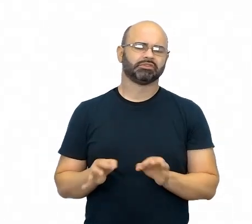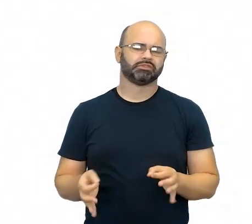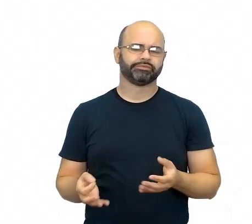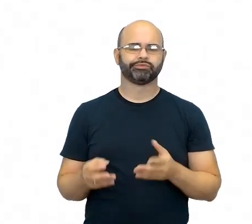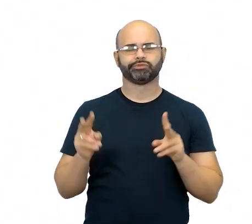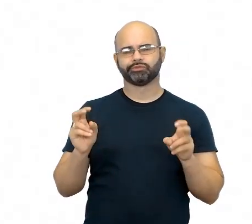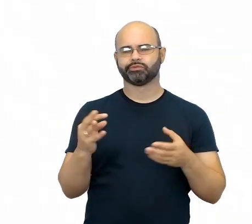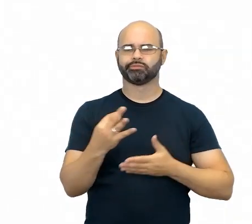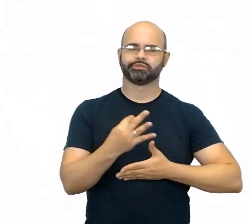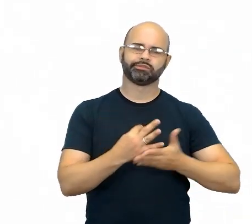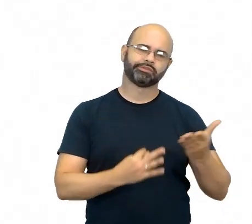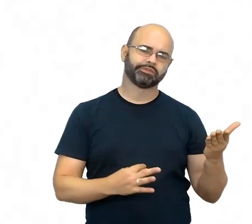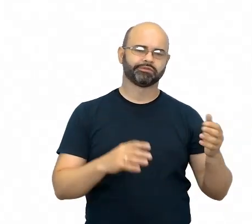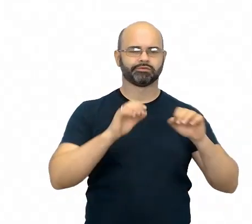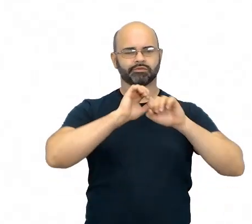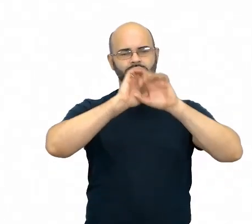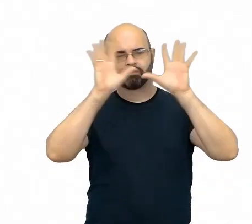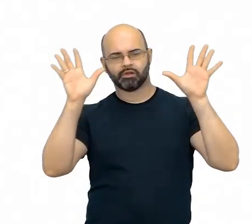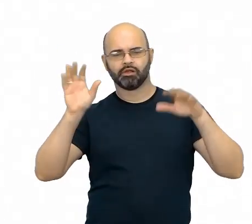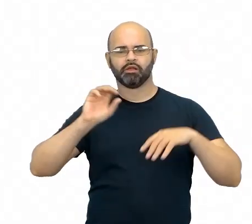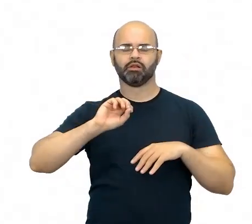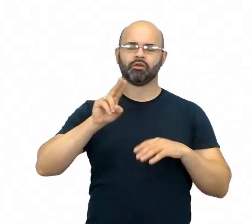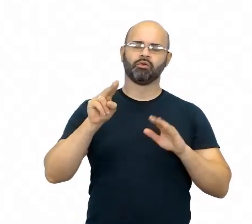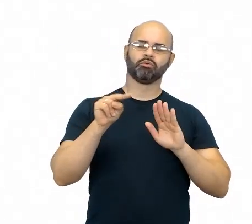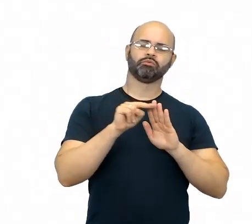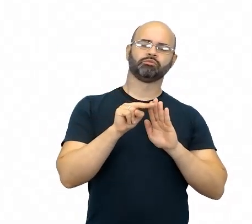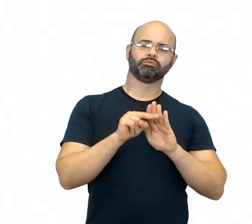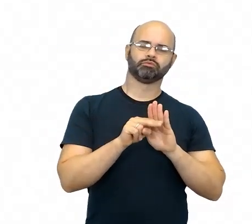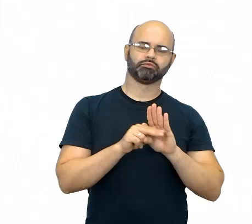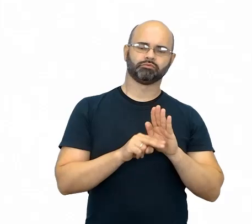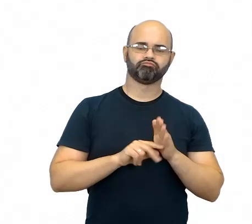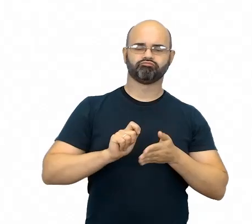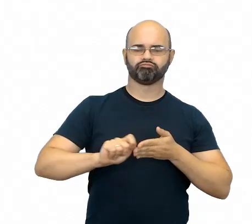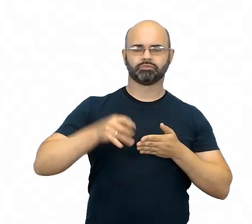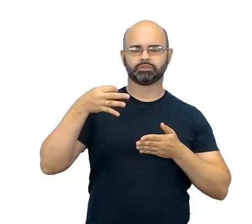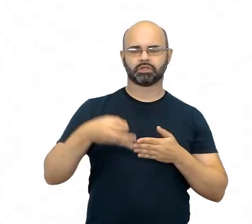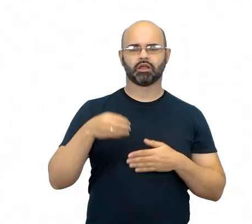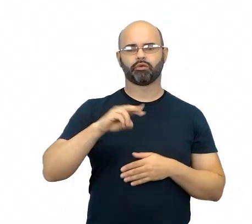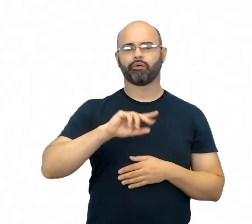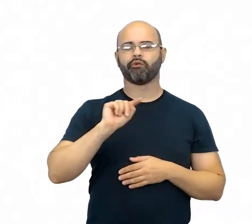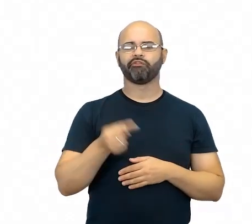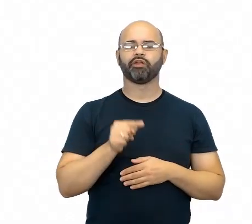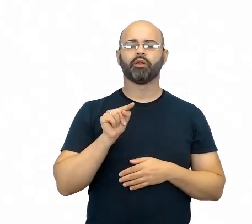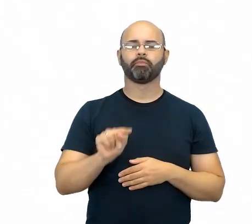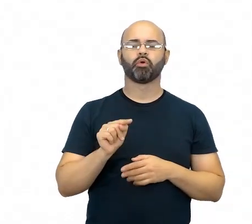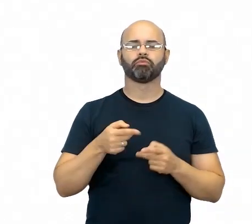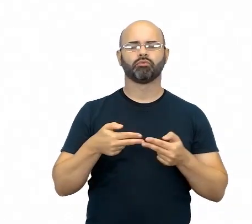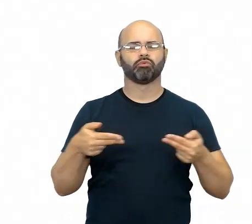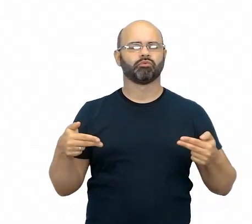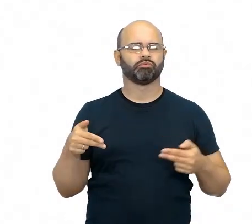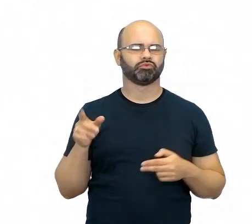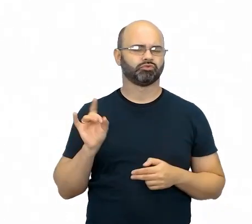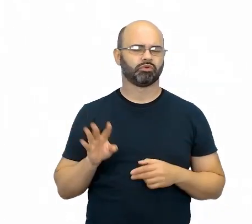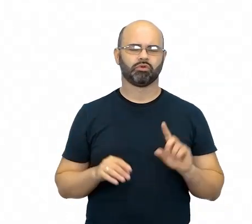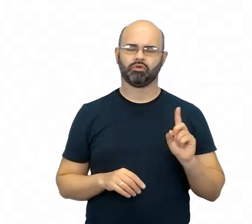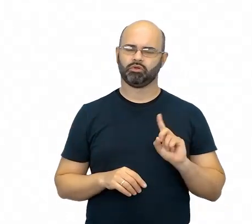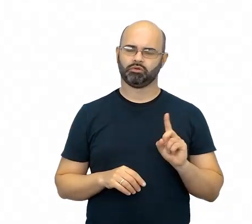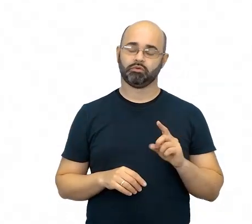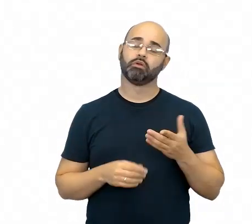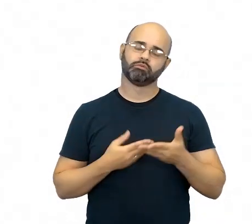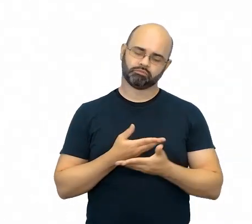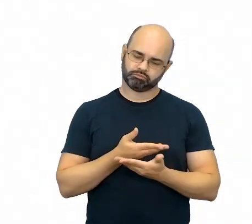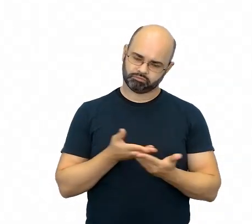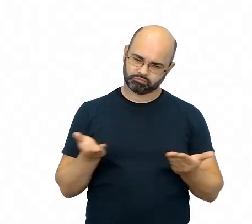texto ou sobre aspectos normativos como ortografia e pontuação. Naturalmente, esses aspectos também